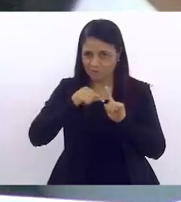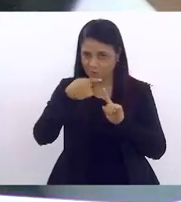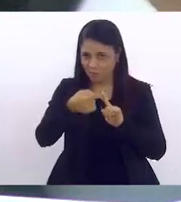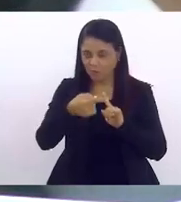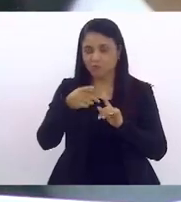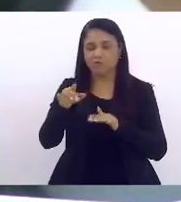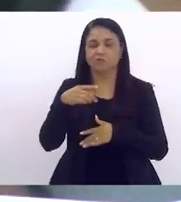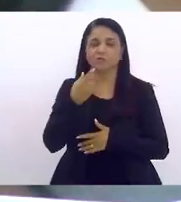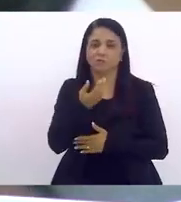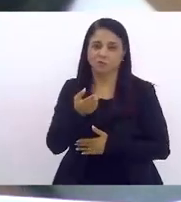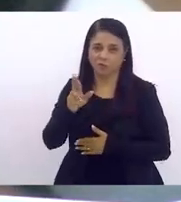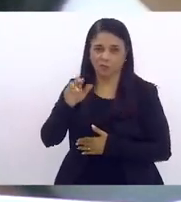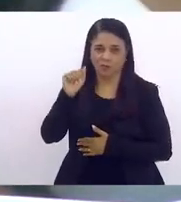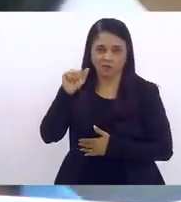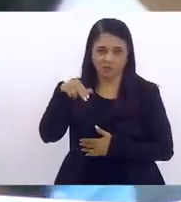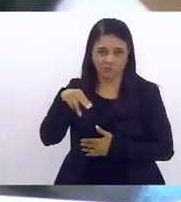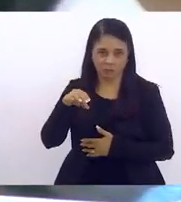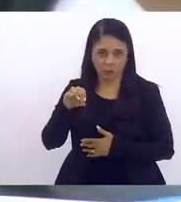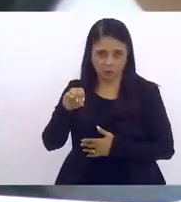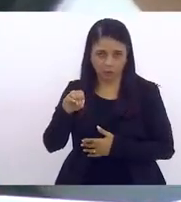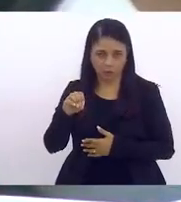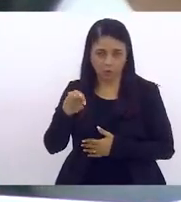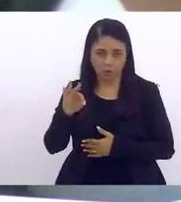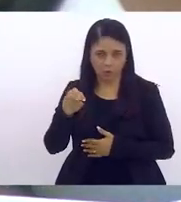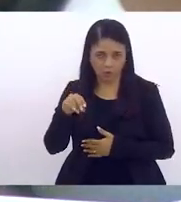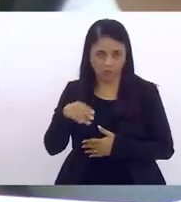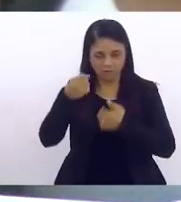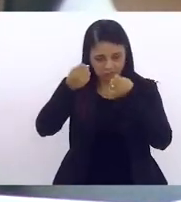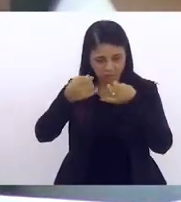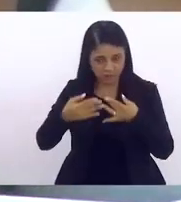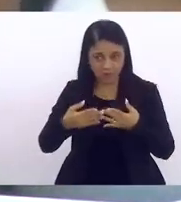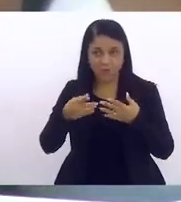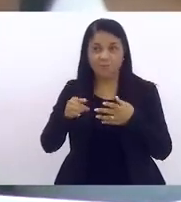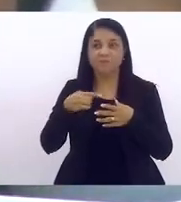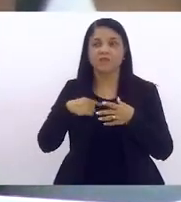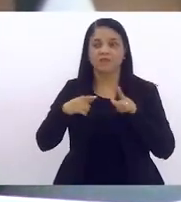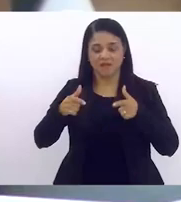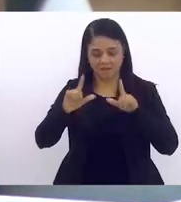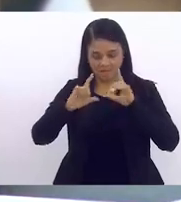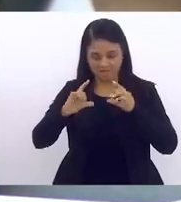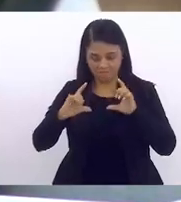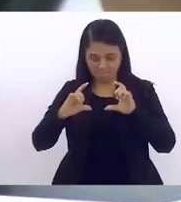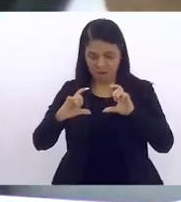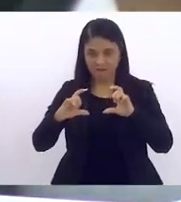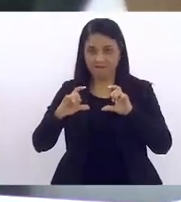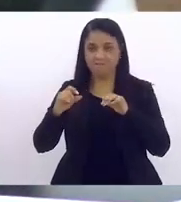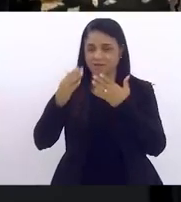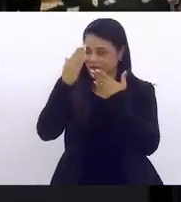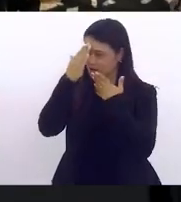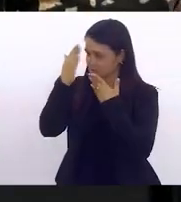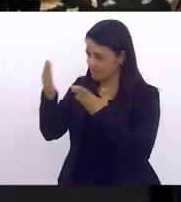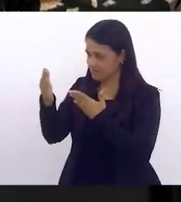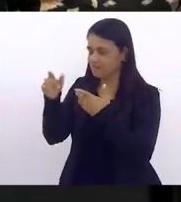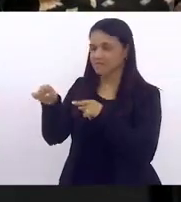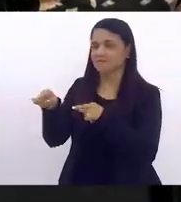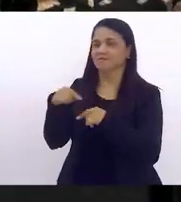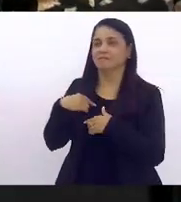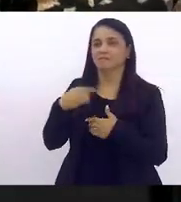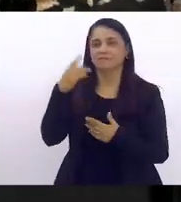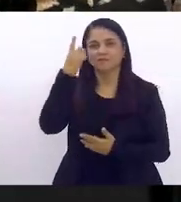falou. Então, por isso, a gente trouxe também, além do broche, essa plaquinha aqui para agradecer o deputado.